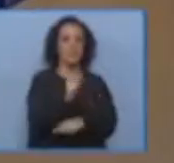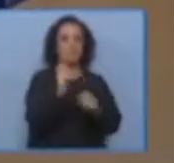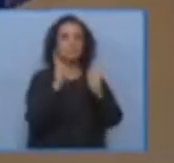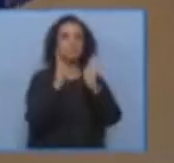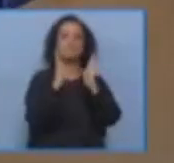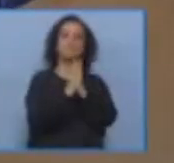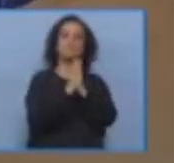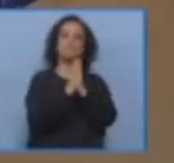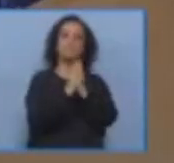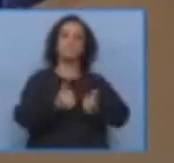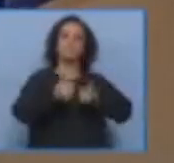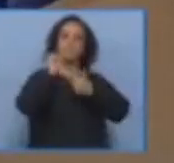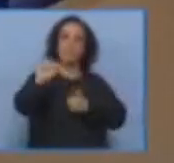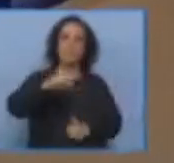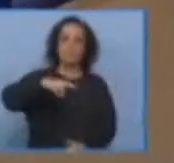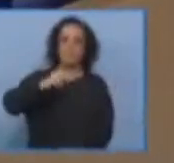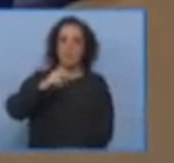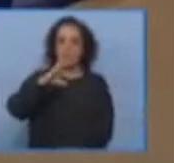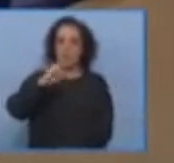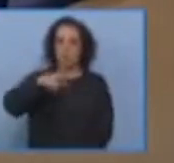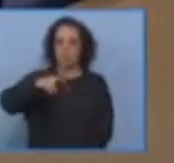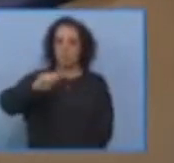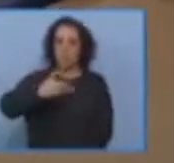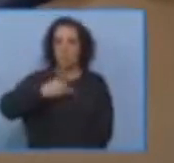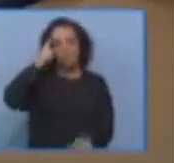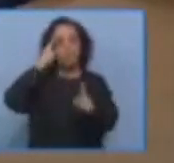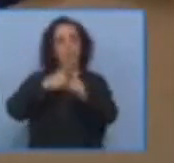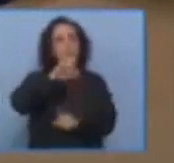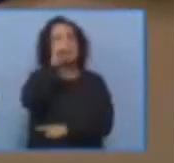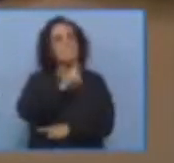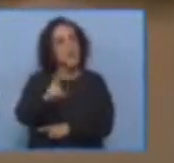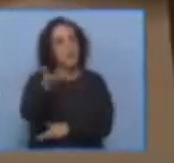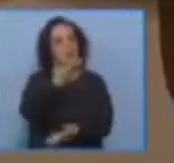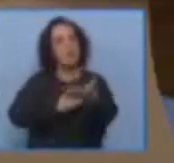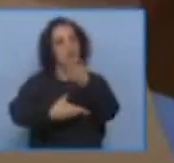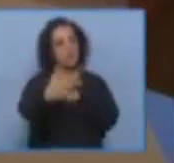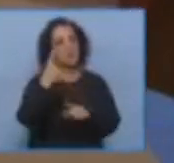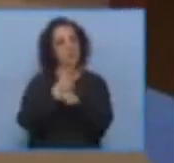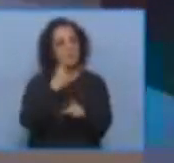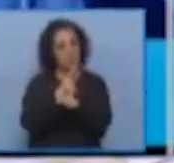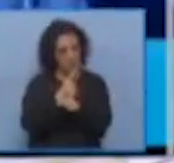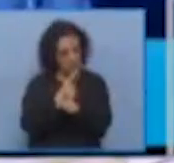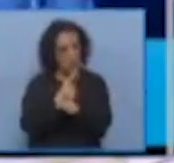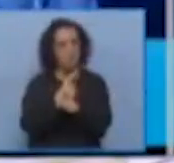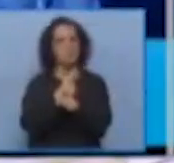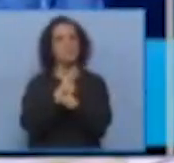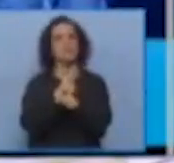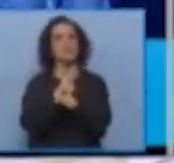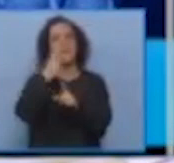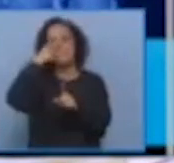ao encontro daquilo que é também um desejo de paz com o outro, mesmo com o infiel. E nós estamos a